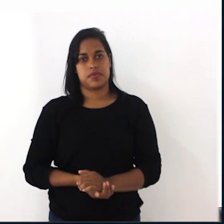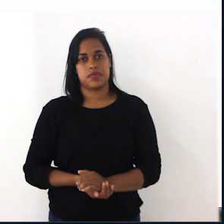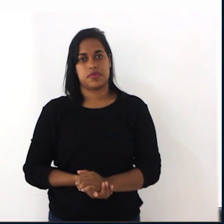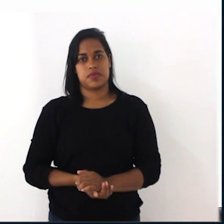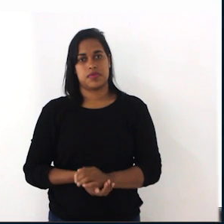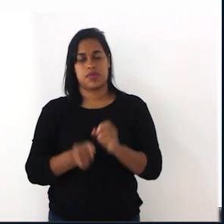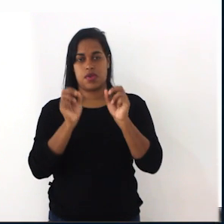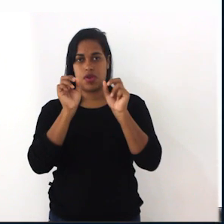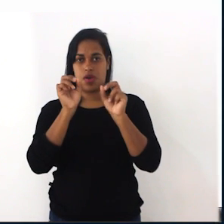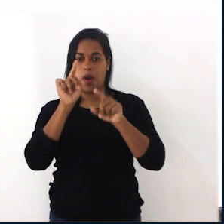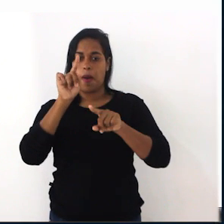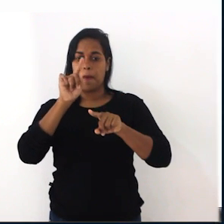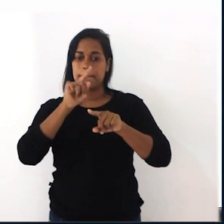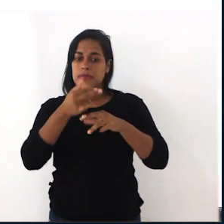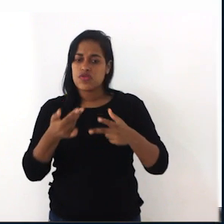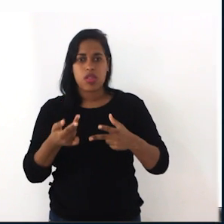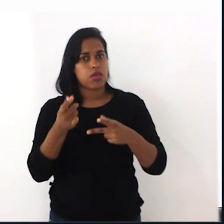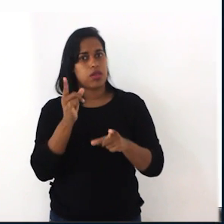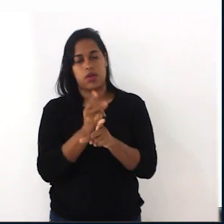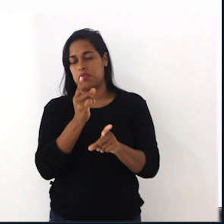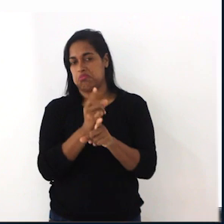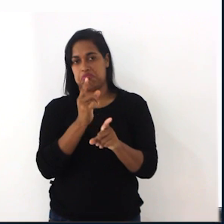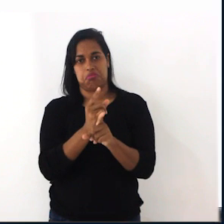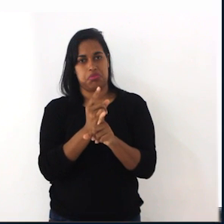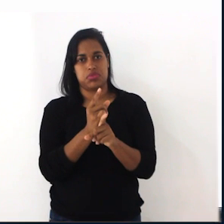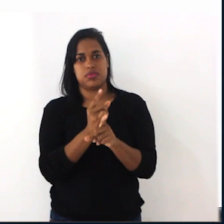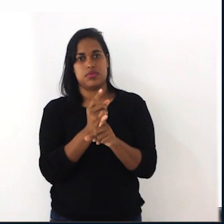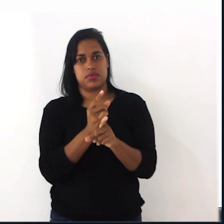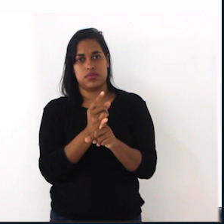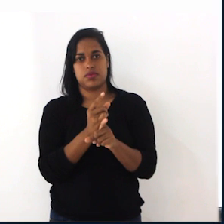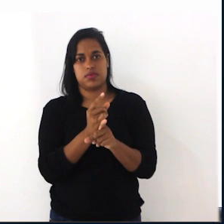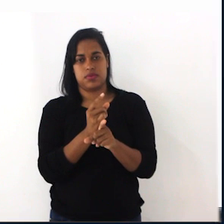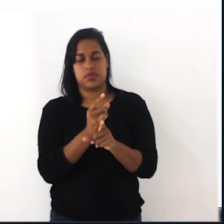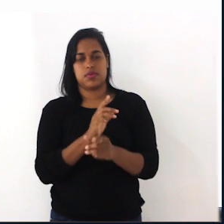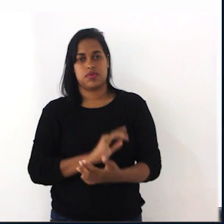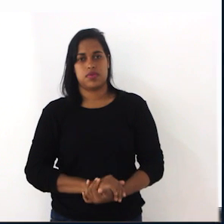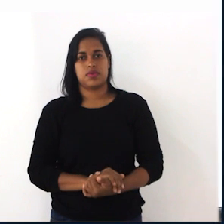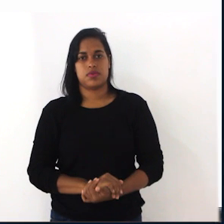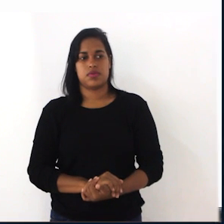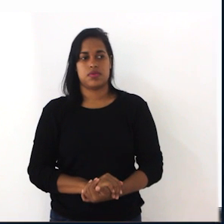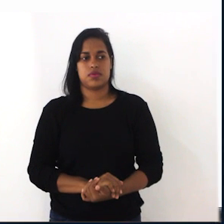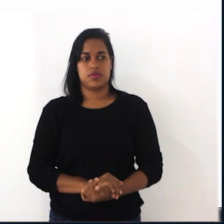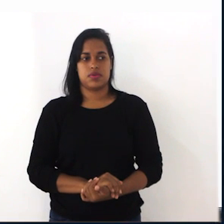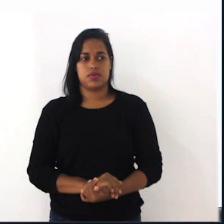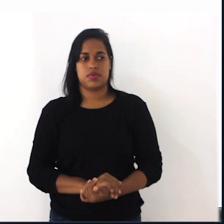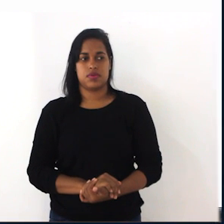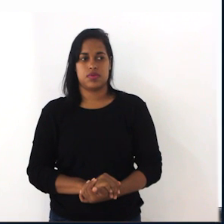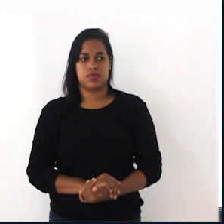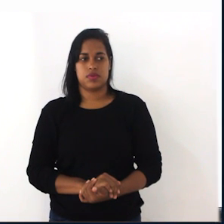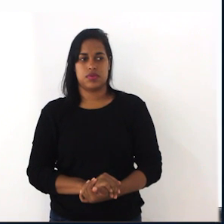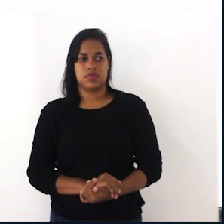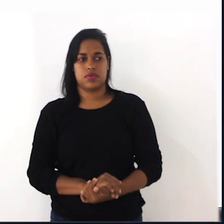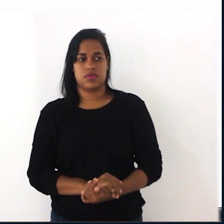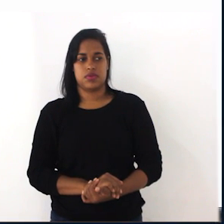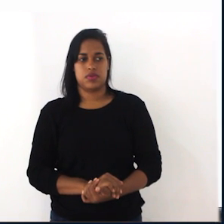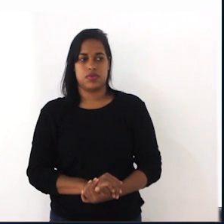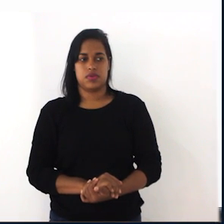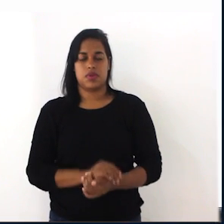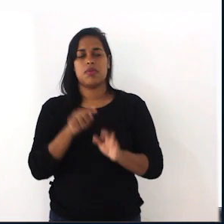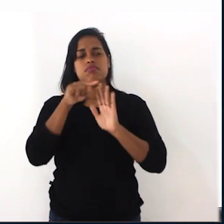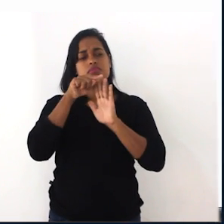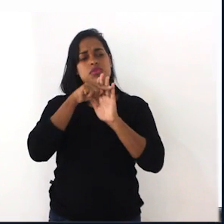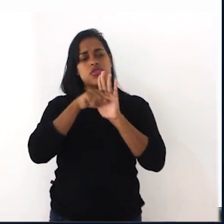Opa, objeto não encontrado. Só que não vai dar tempo de ver. System, deixa eu ver se eu coloquei o nome do